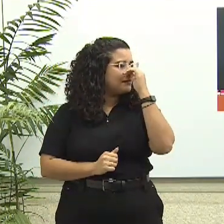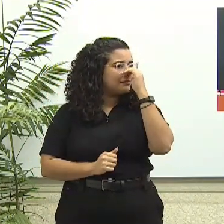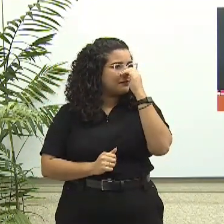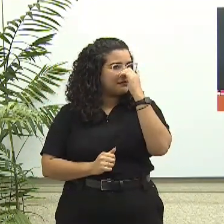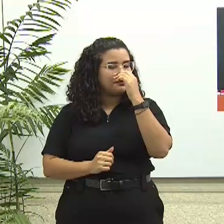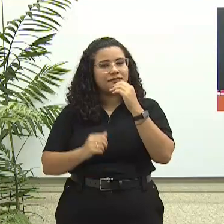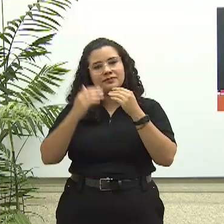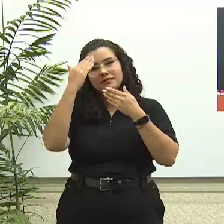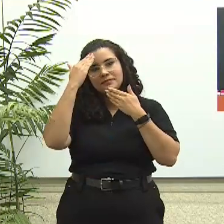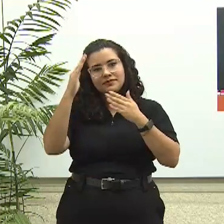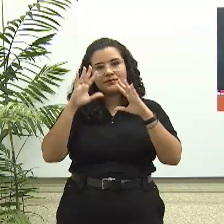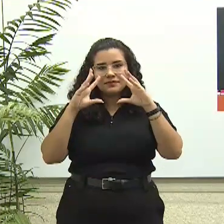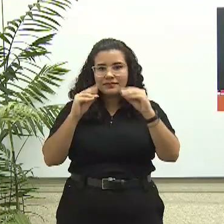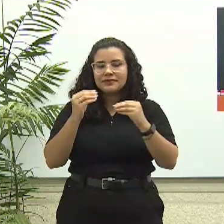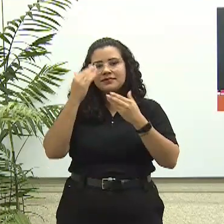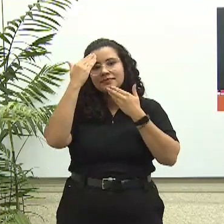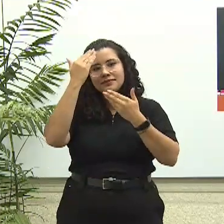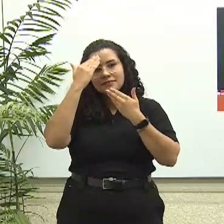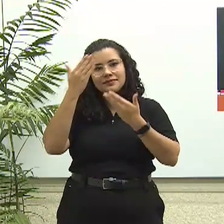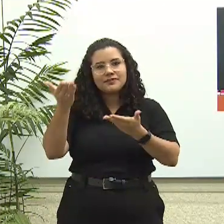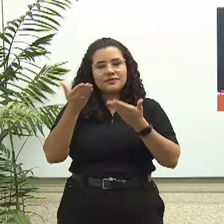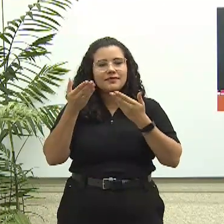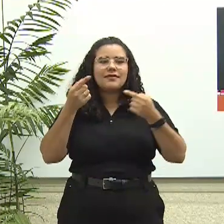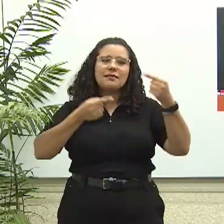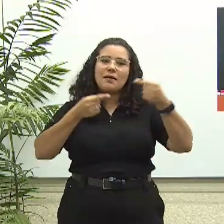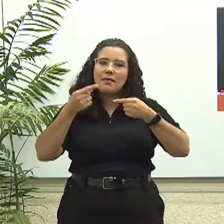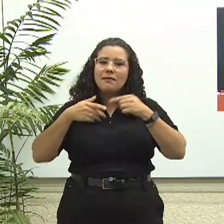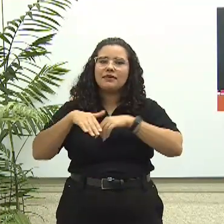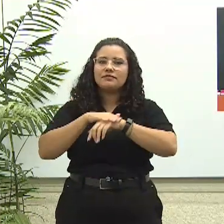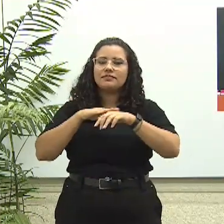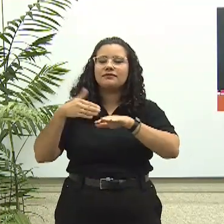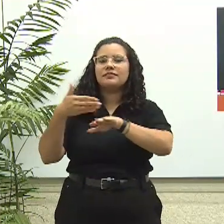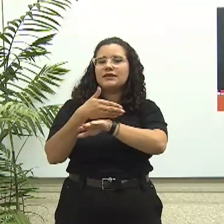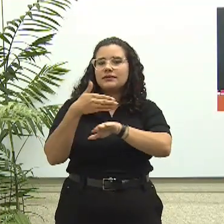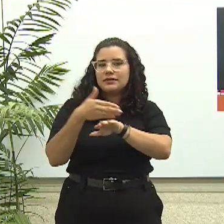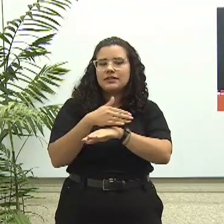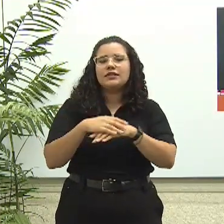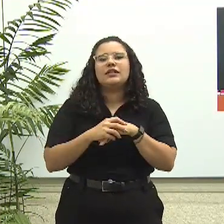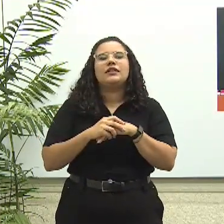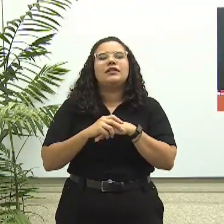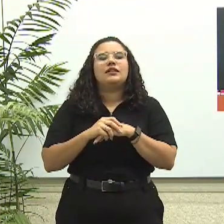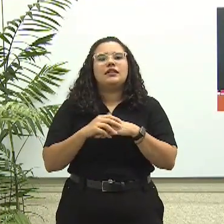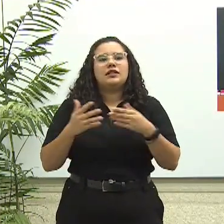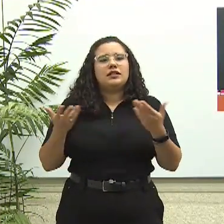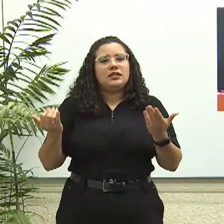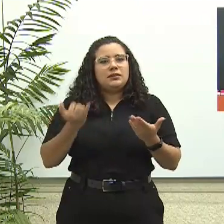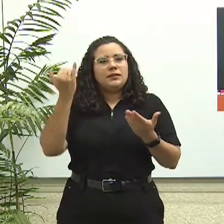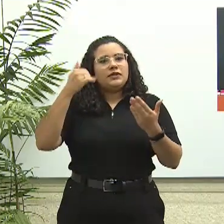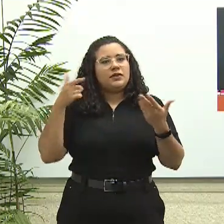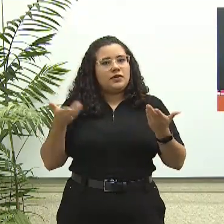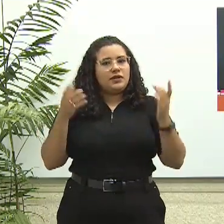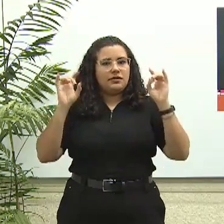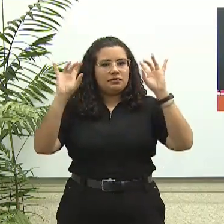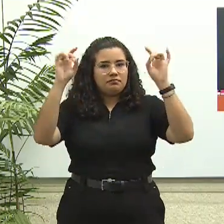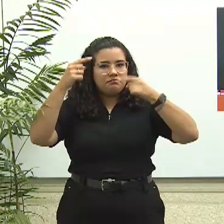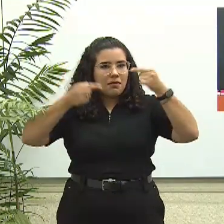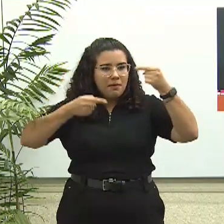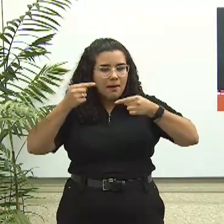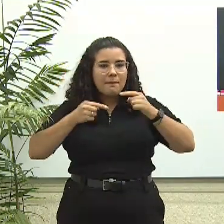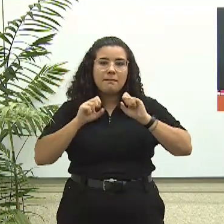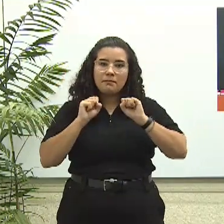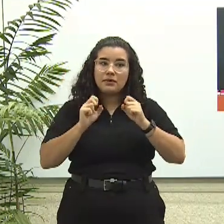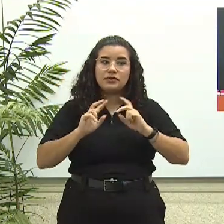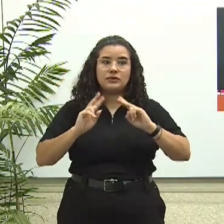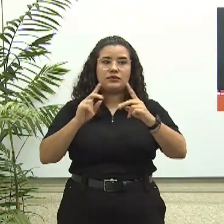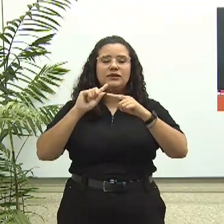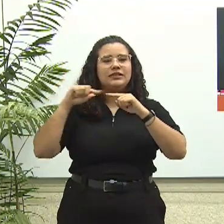muito obrigada pessoal obrigada a todos os convidados debatedores participantes é riquíssimo debate que pode e deve continuar concordo com a